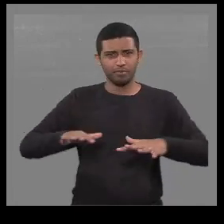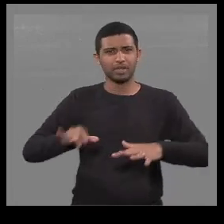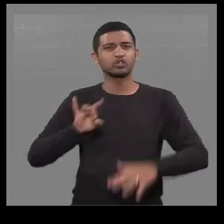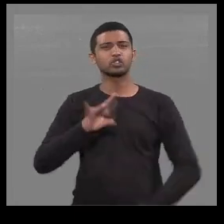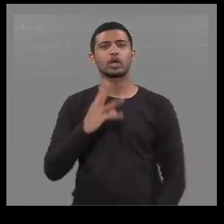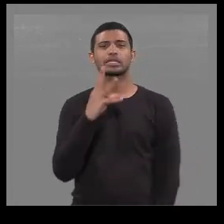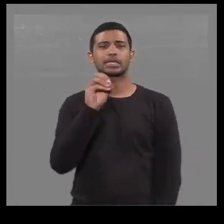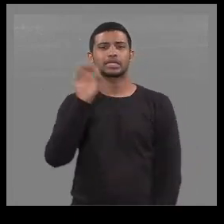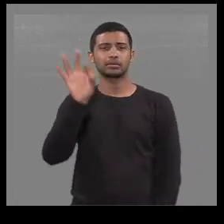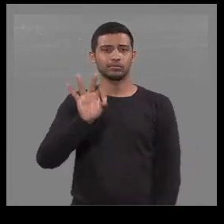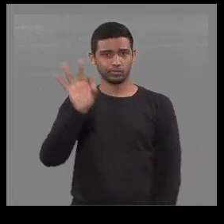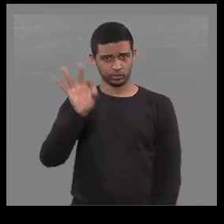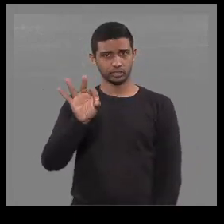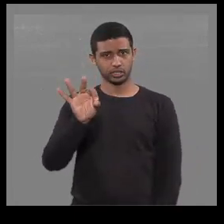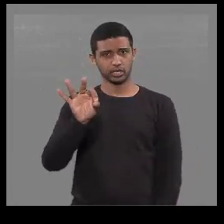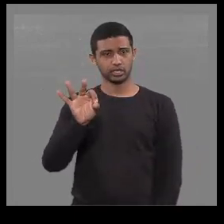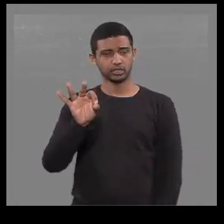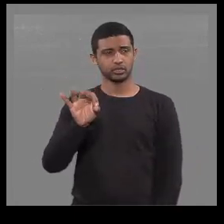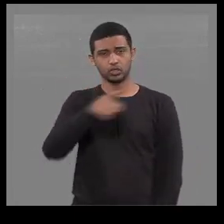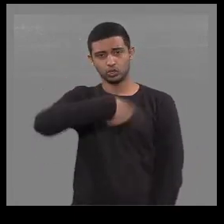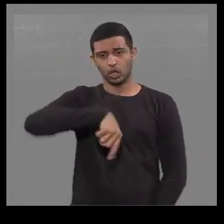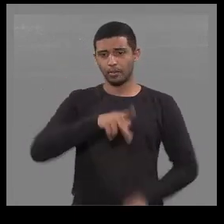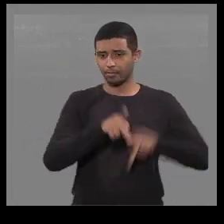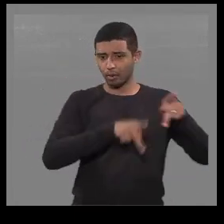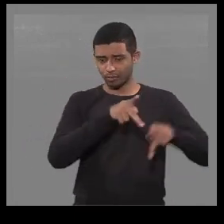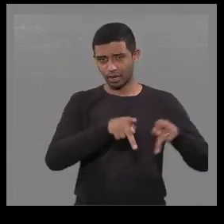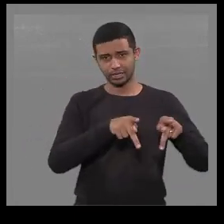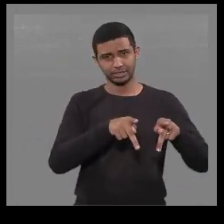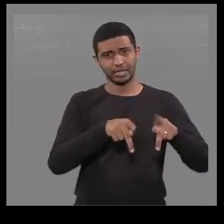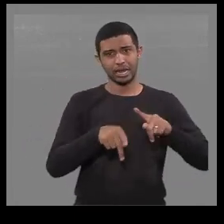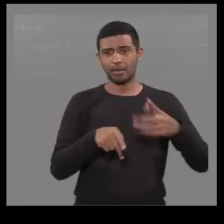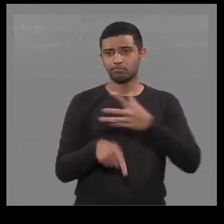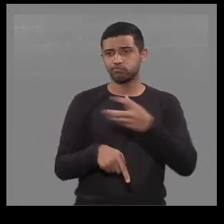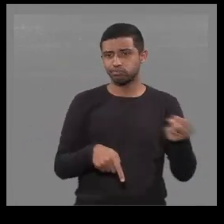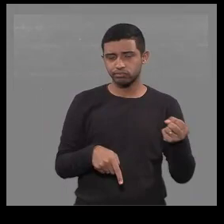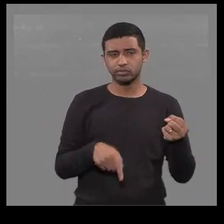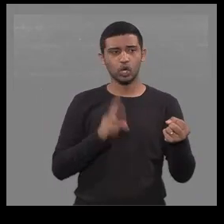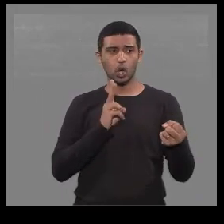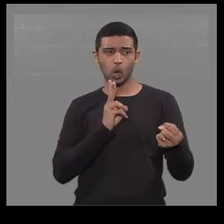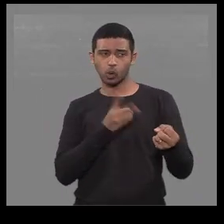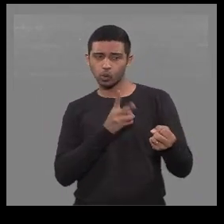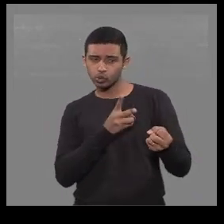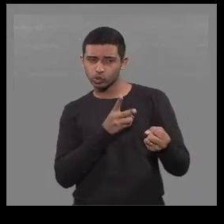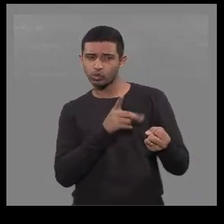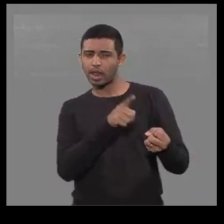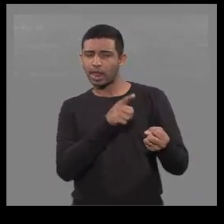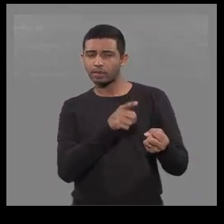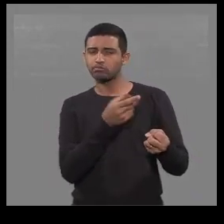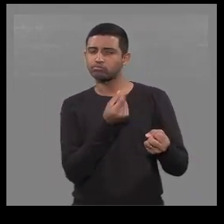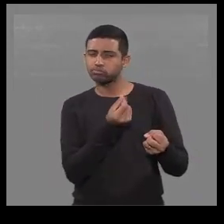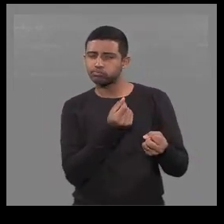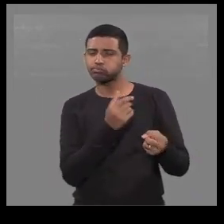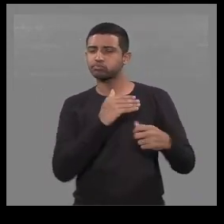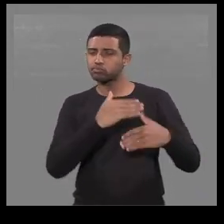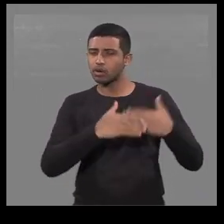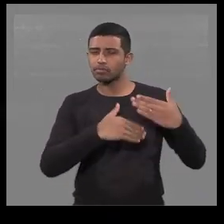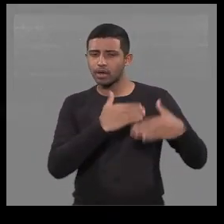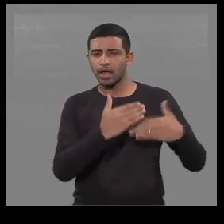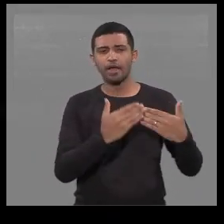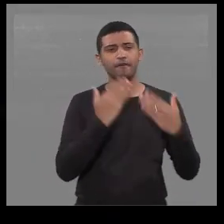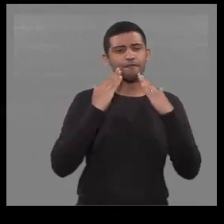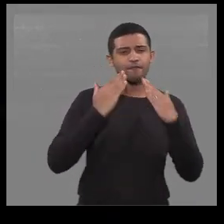Black Money é que pelo menos 30% do que a nossa população recebe consiga se manter por mais